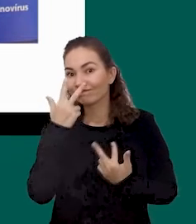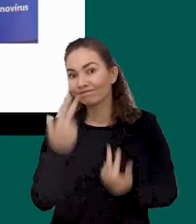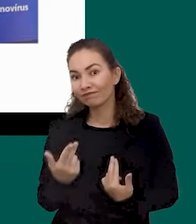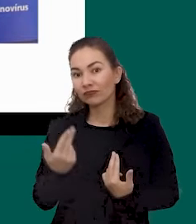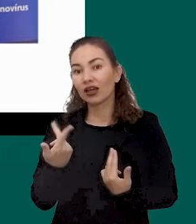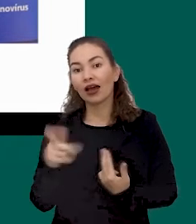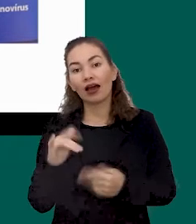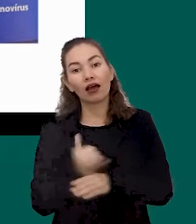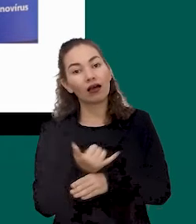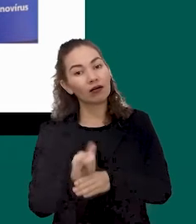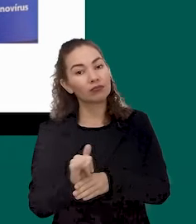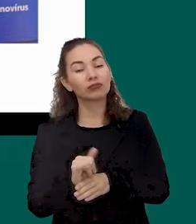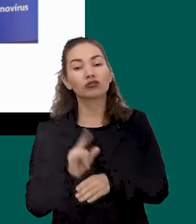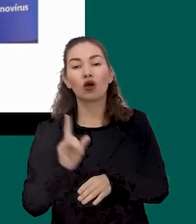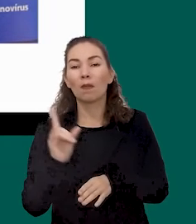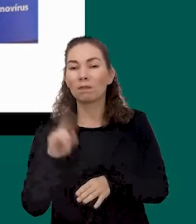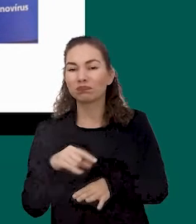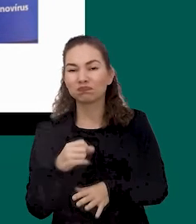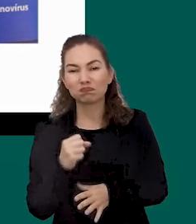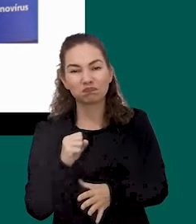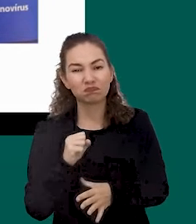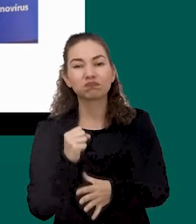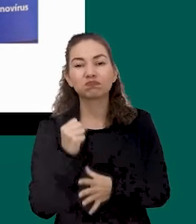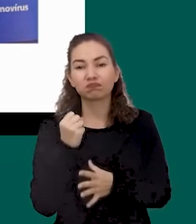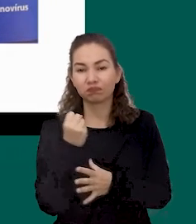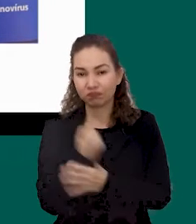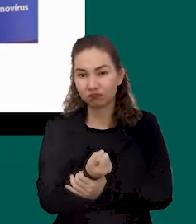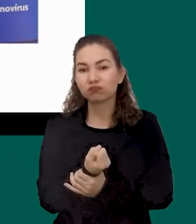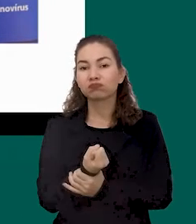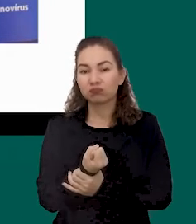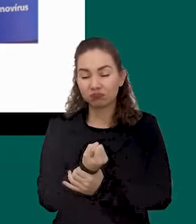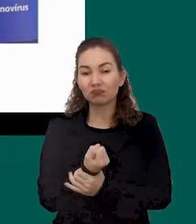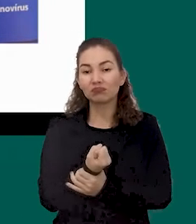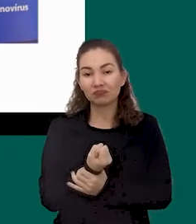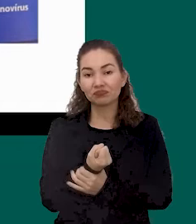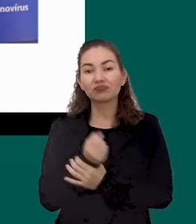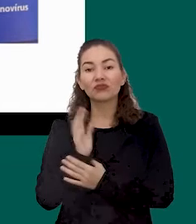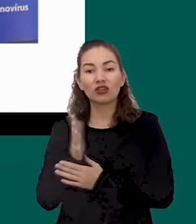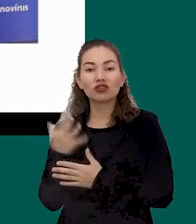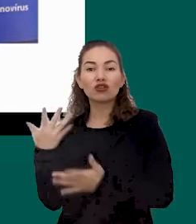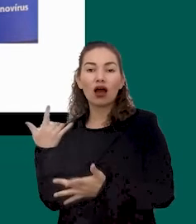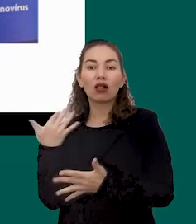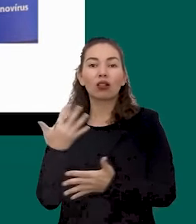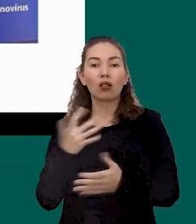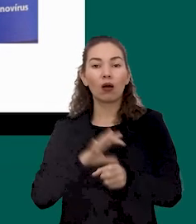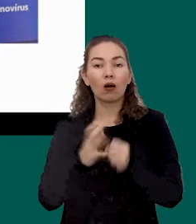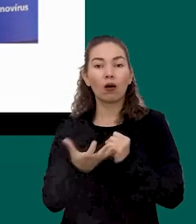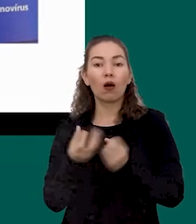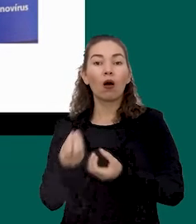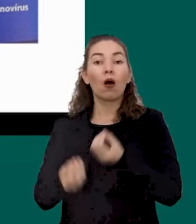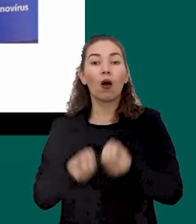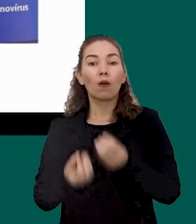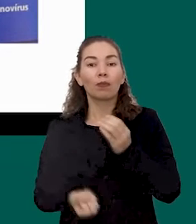uma estratégia vacinal muito segura, tá? E que tem sido vista aí desde o princípio da pandemia como uma possibilidade estratégica real,